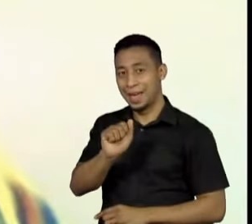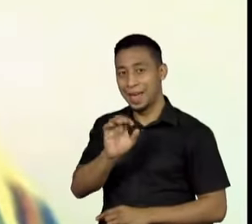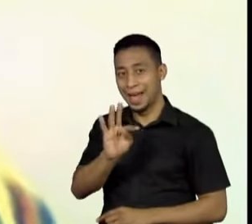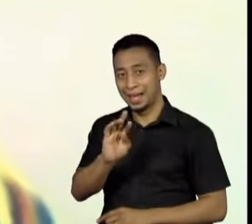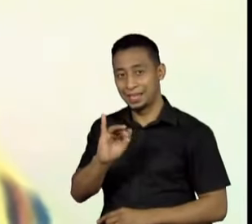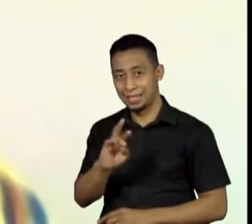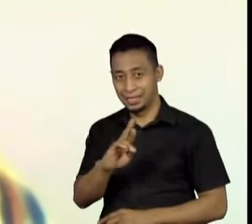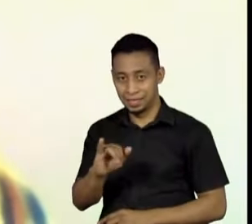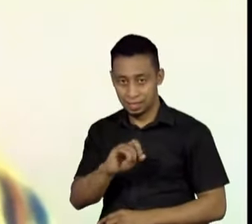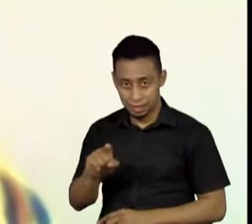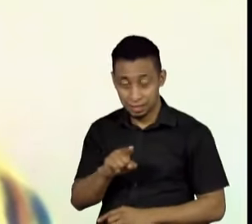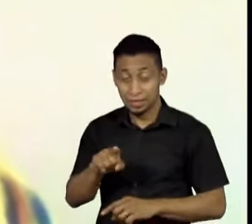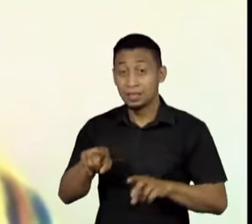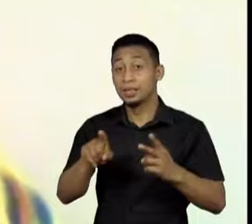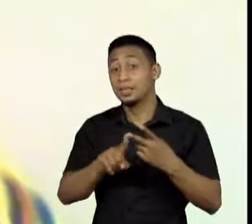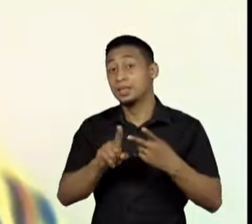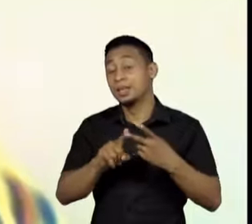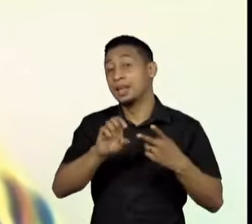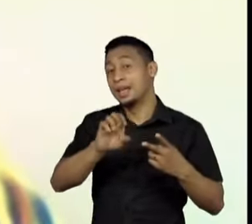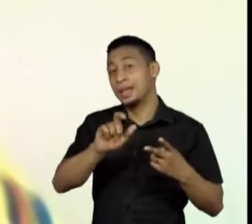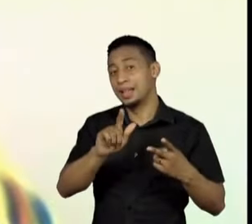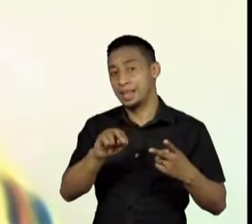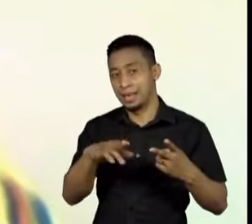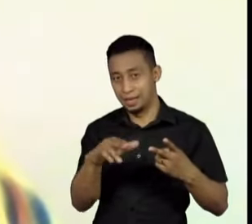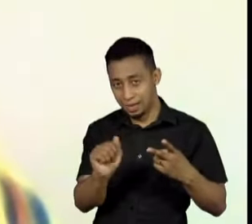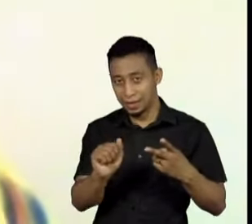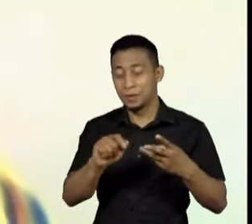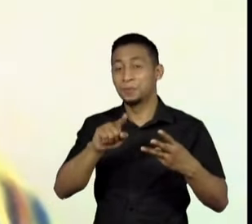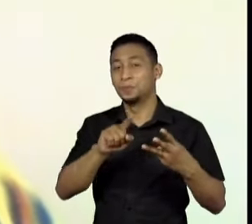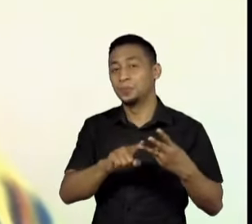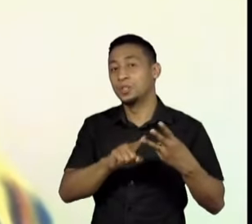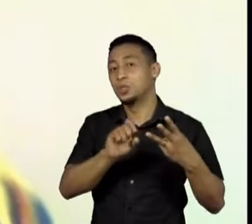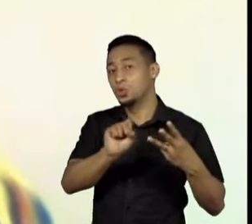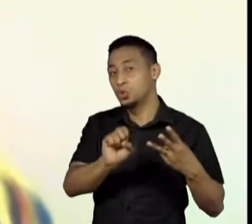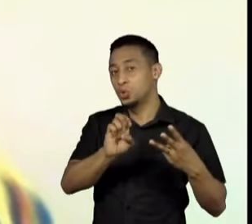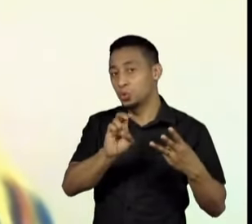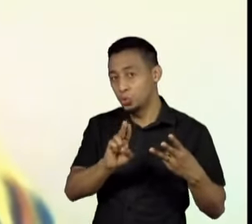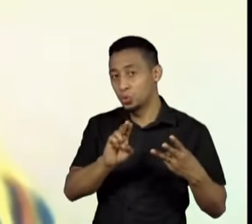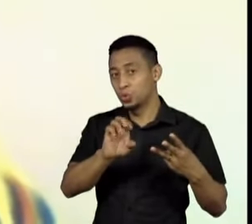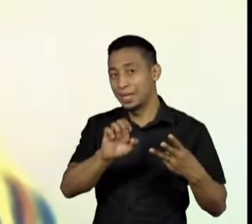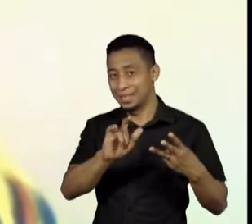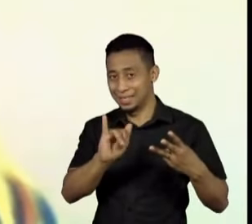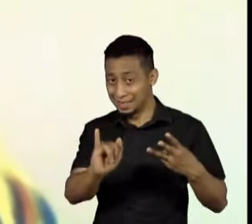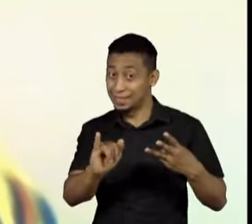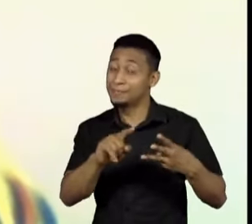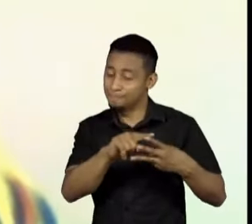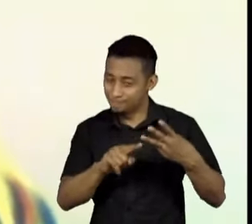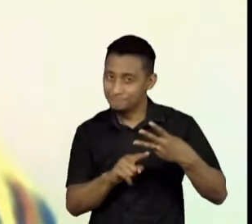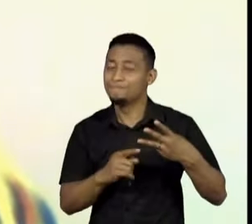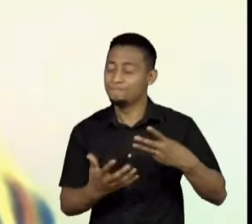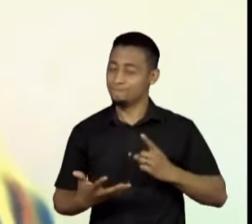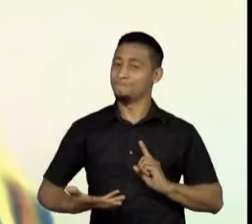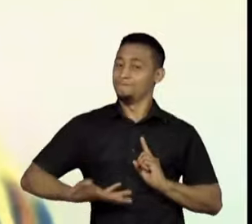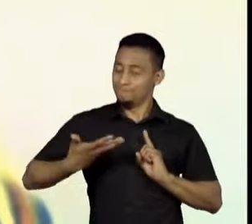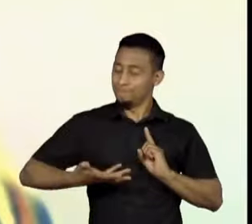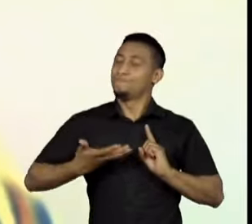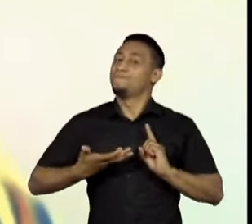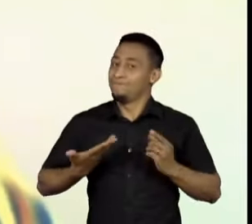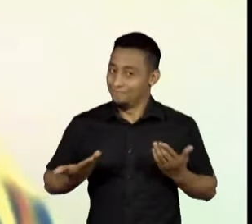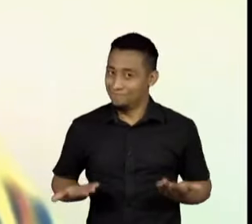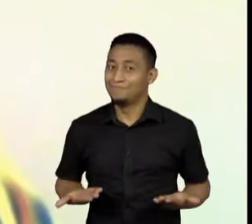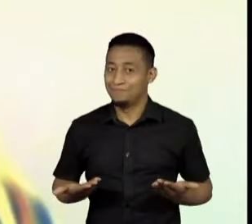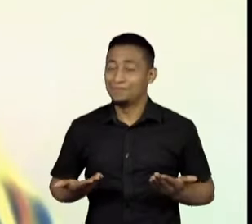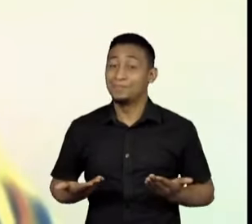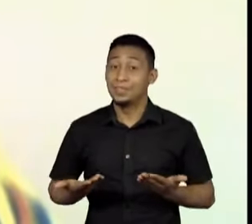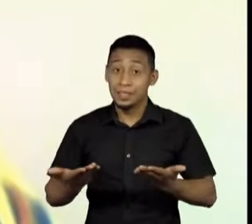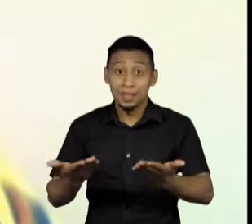Helena Teodoro, que está aí viva, Sueli Carneiro, que é minha contemporânea. Então, a gente diz,